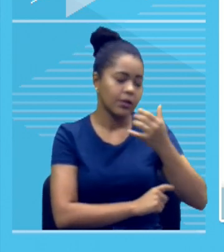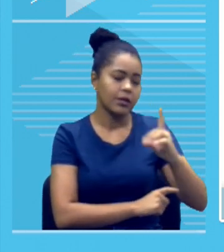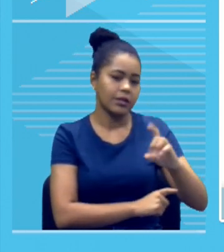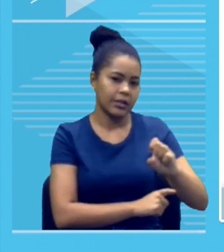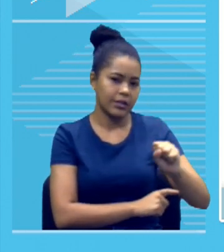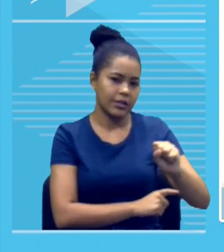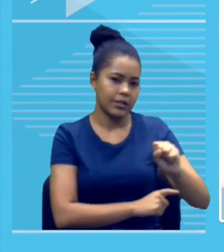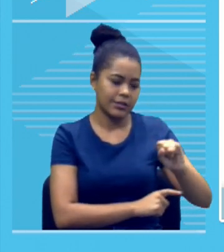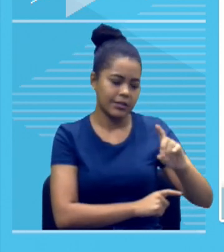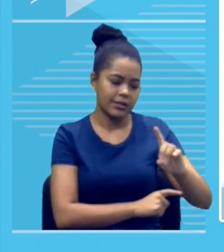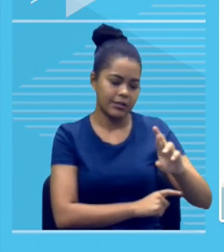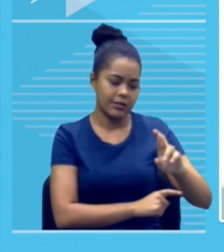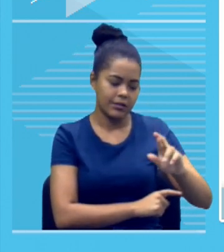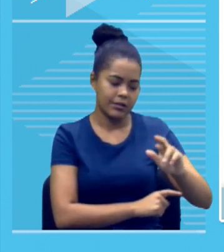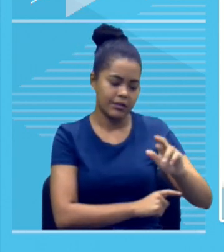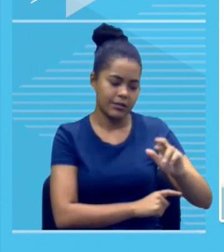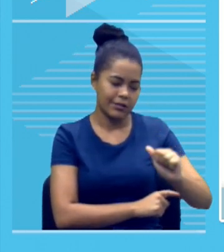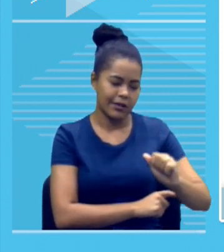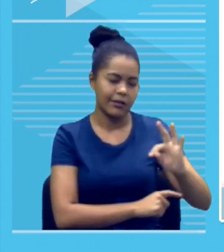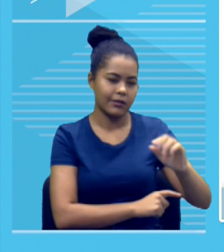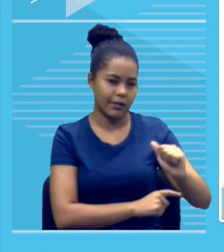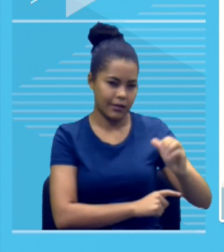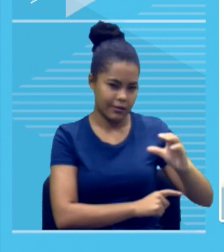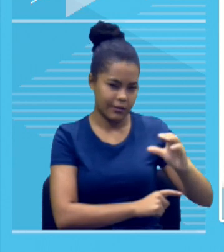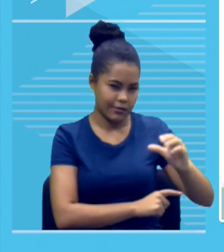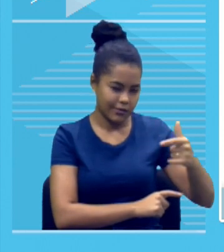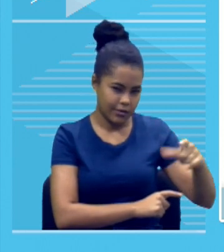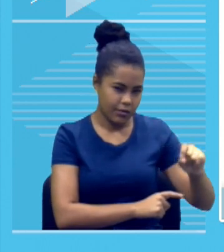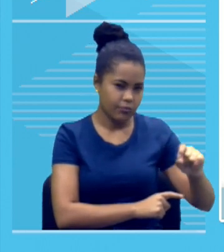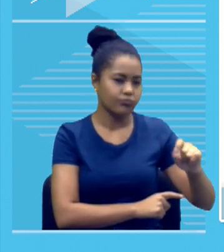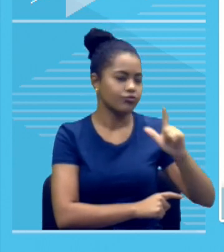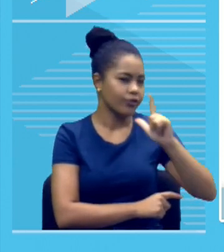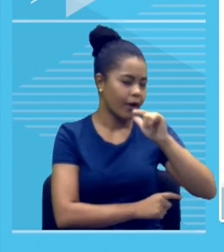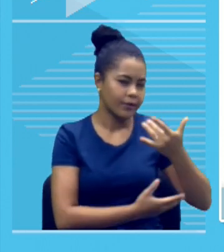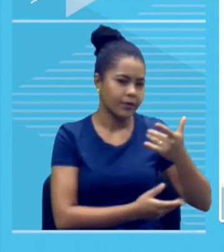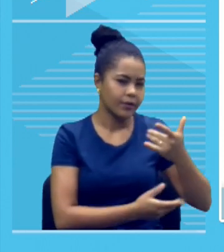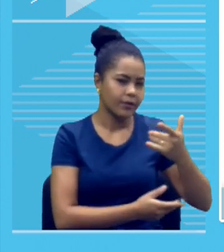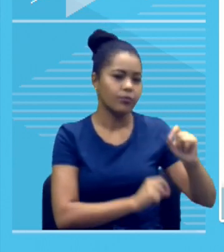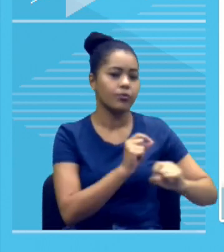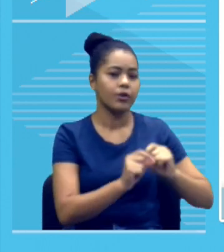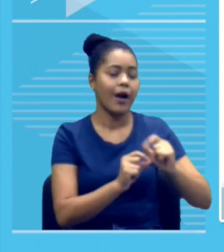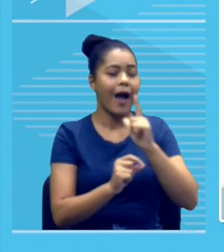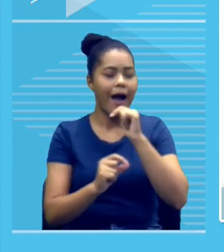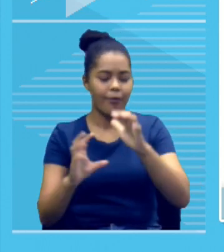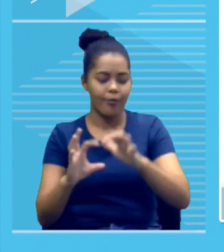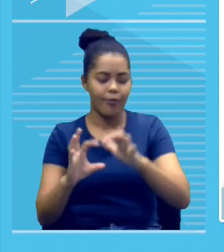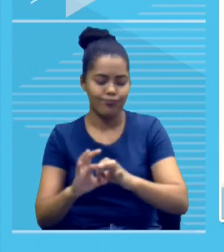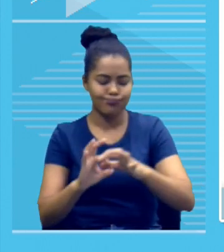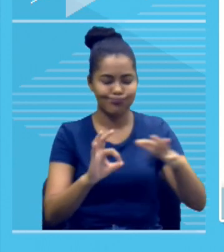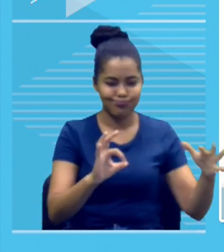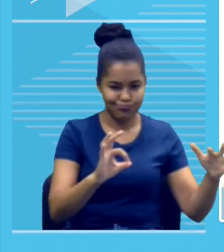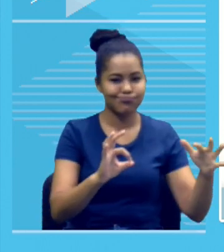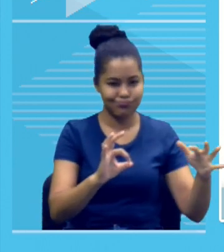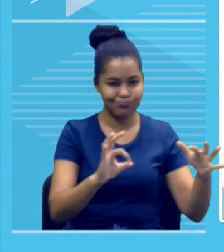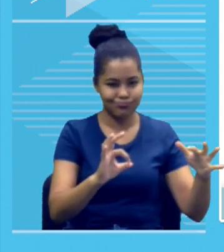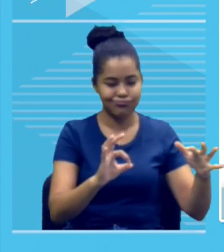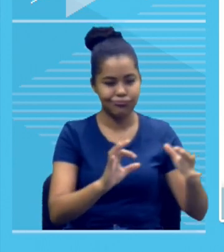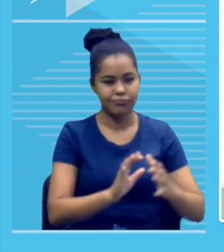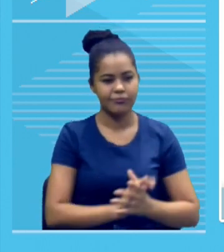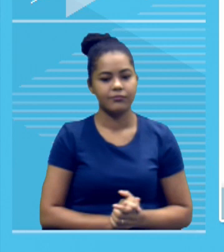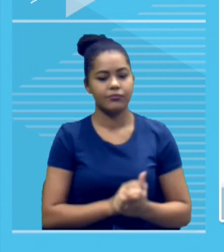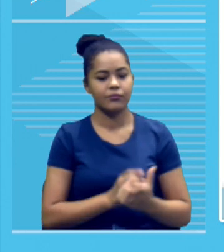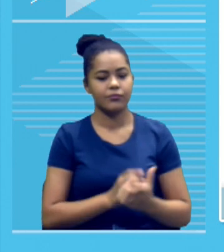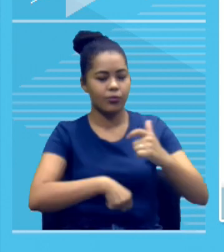ou grupo de átomos que foram substituídos. Nesse caso aí liberou a água, tá? Também vamos